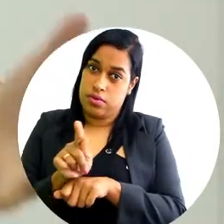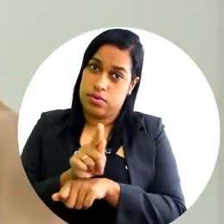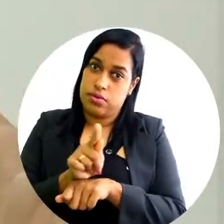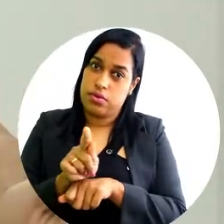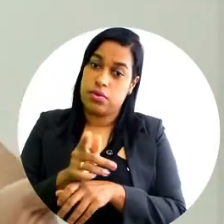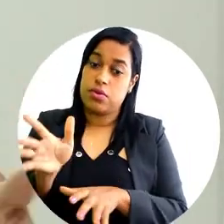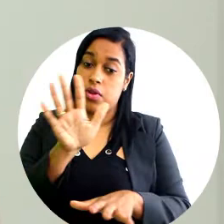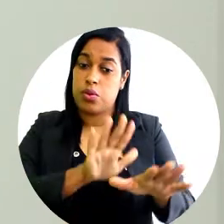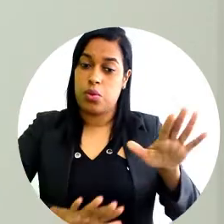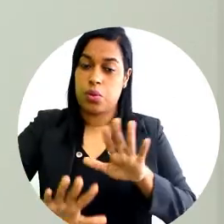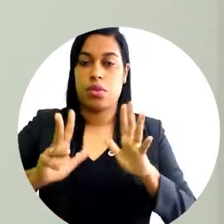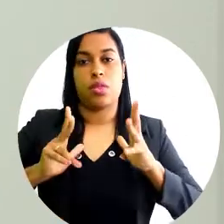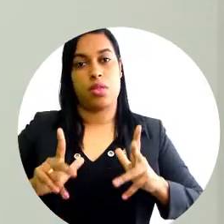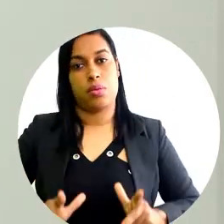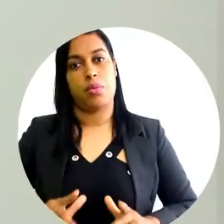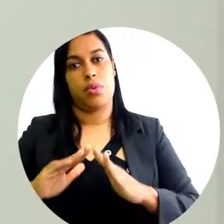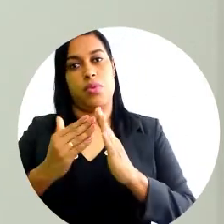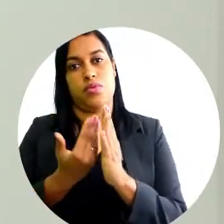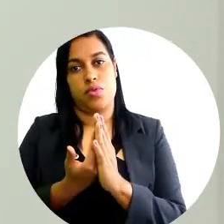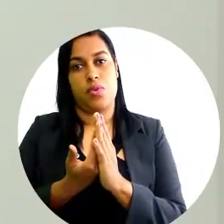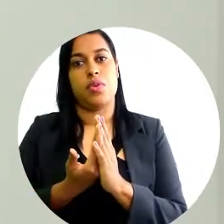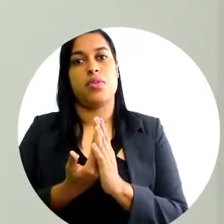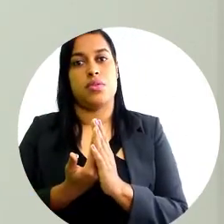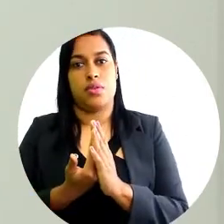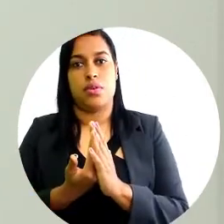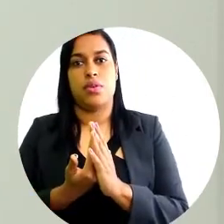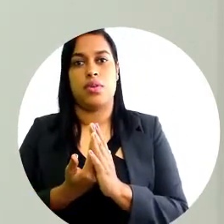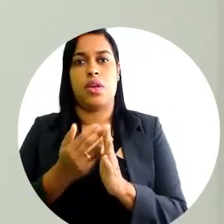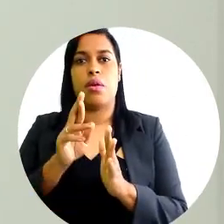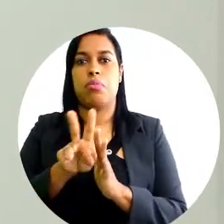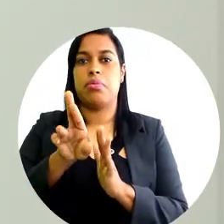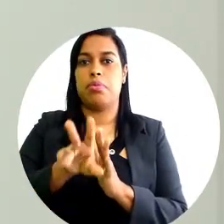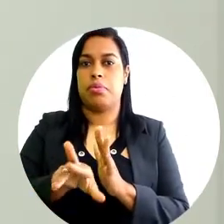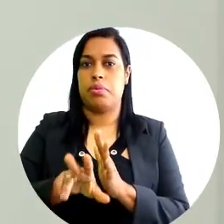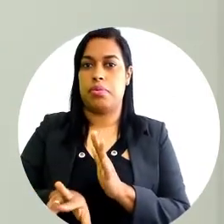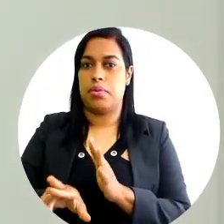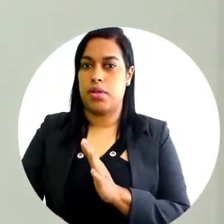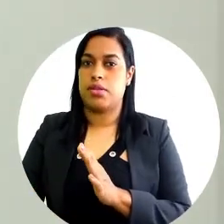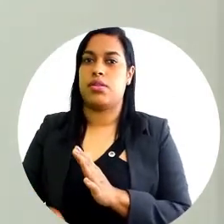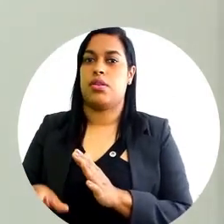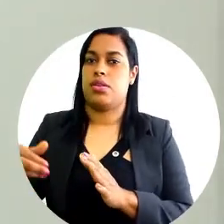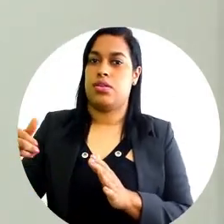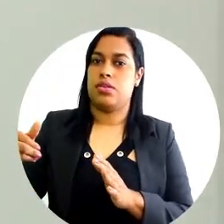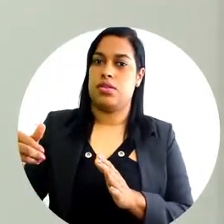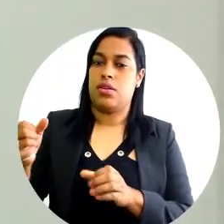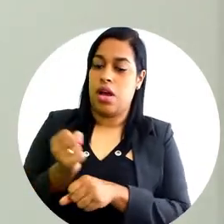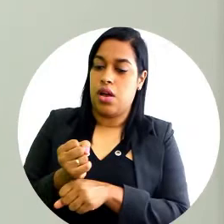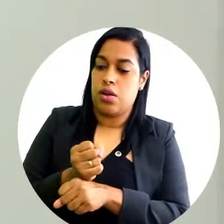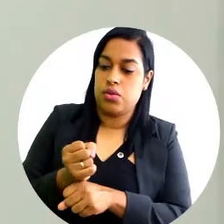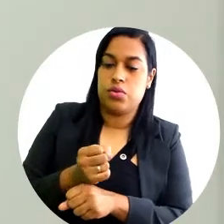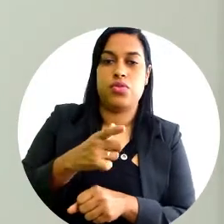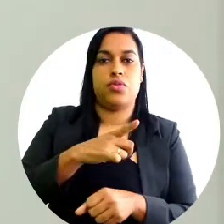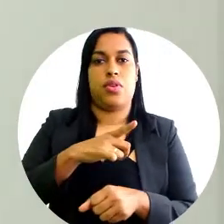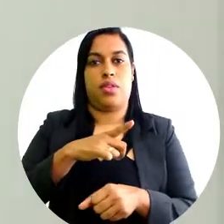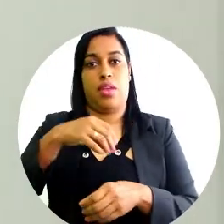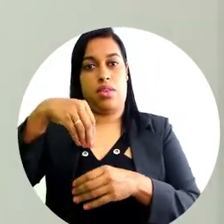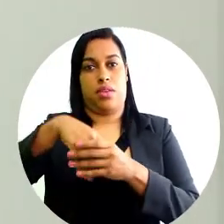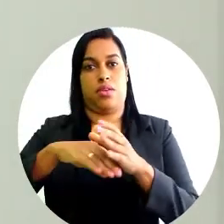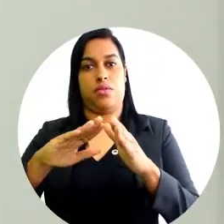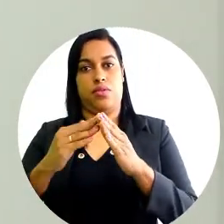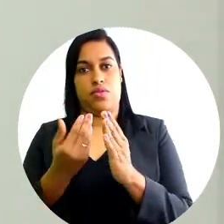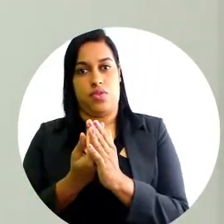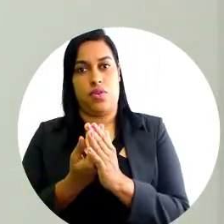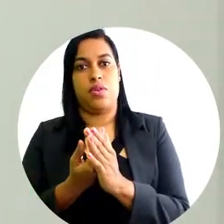da gestão, de quem cuida da limpeza da escola e também das diversas séries que existem